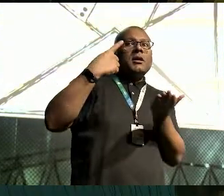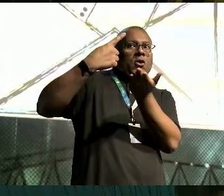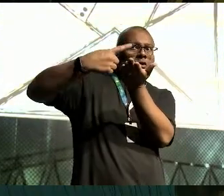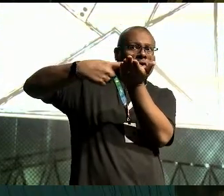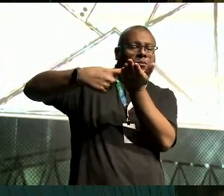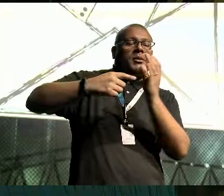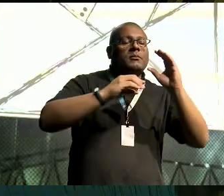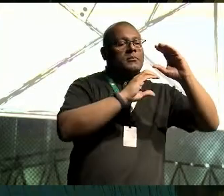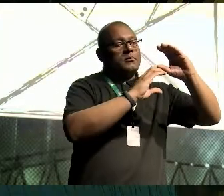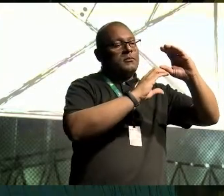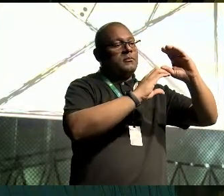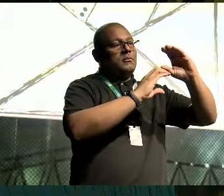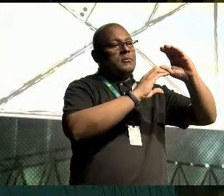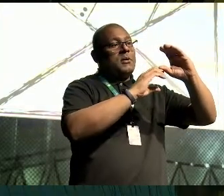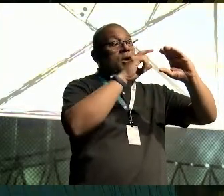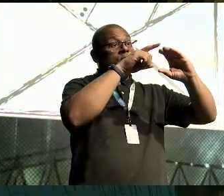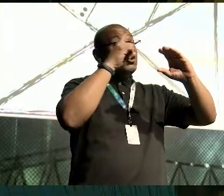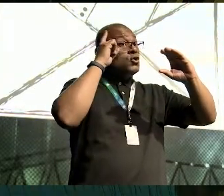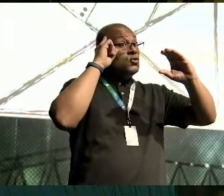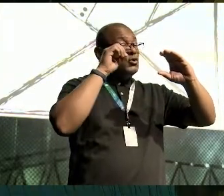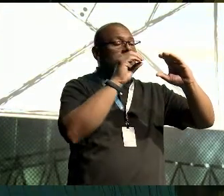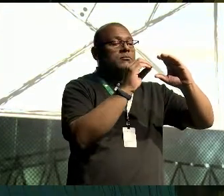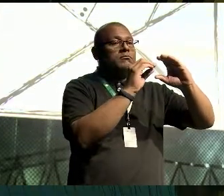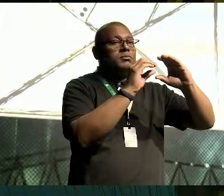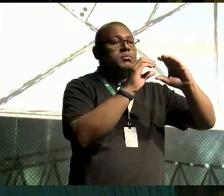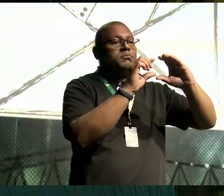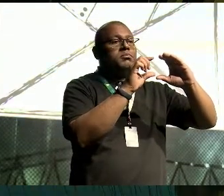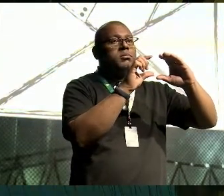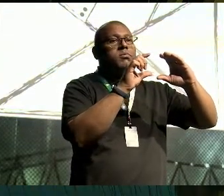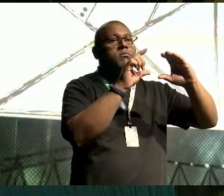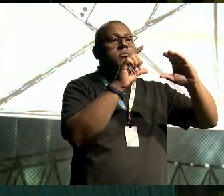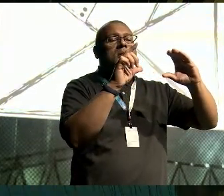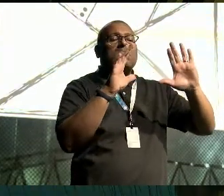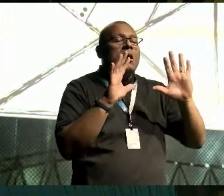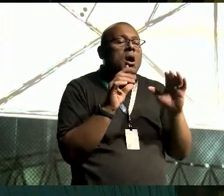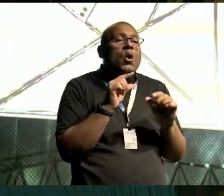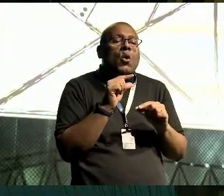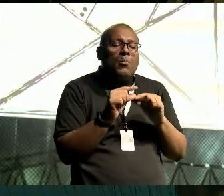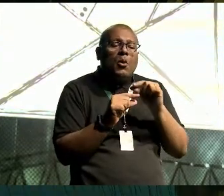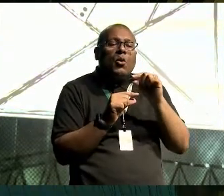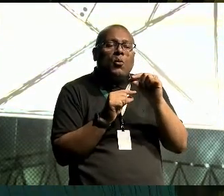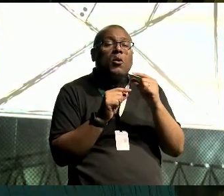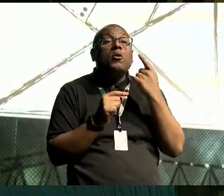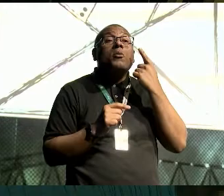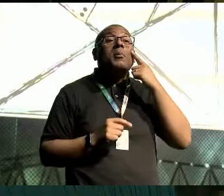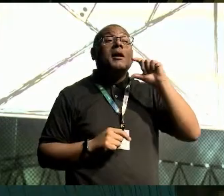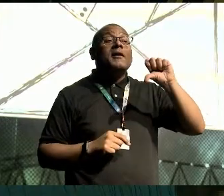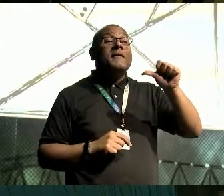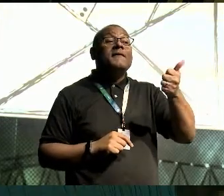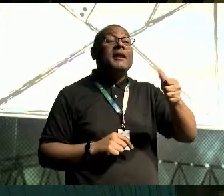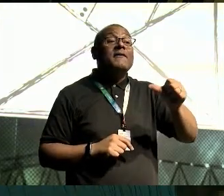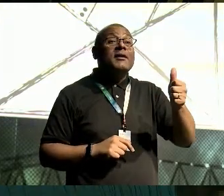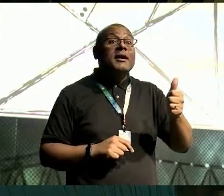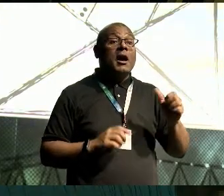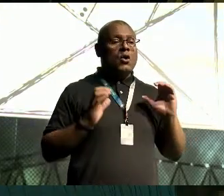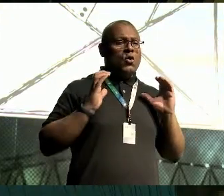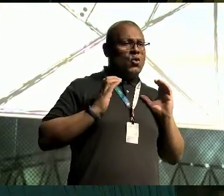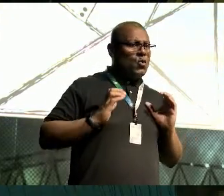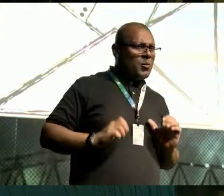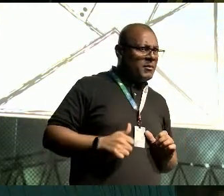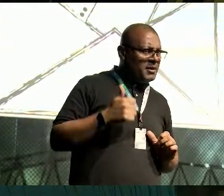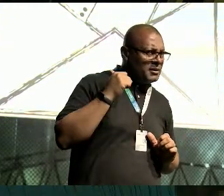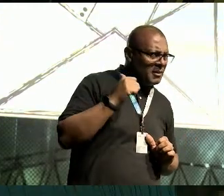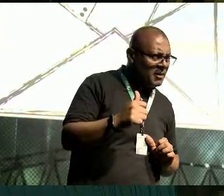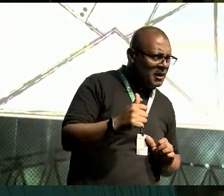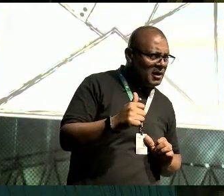só ligar apenas naquela data, como também ligar aos poucos naquela data, para ver se o comportamento da autorização não vai